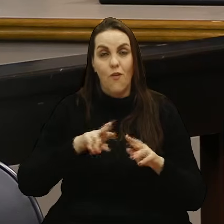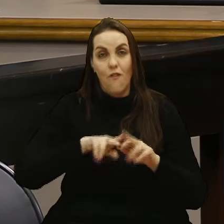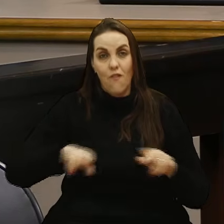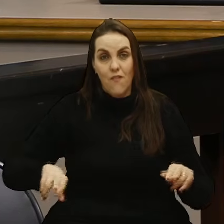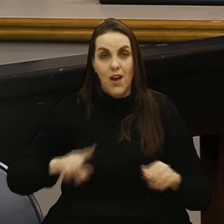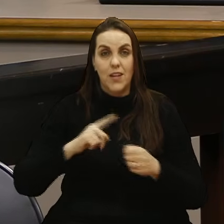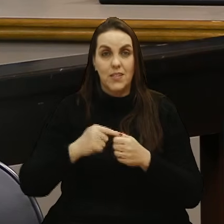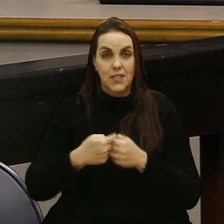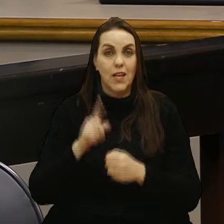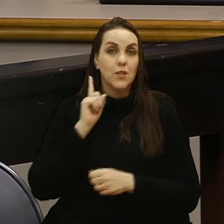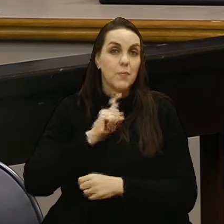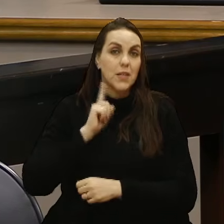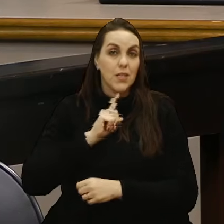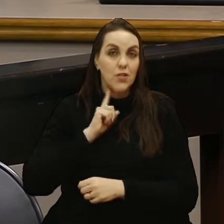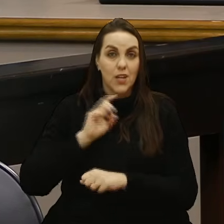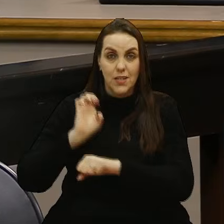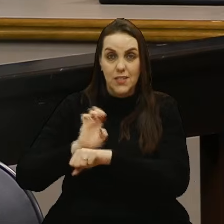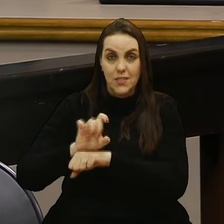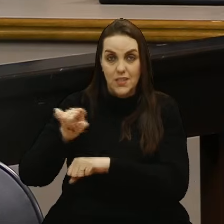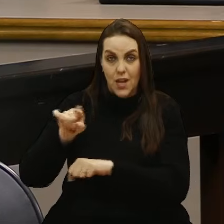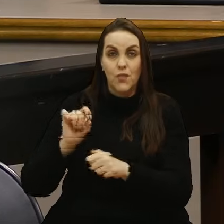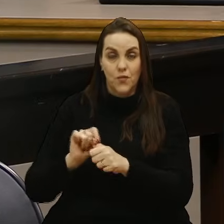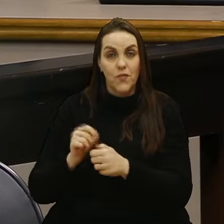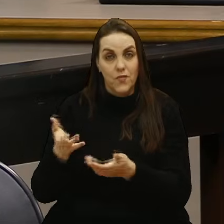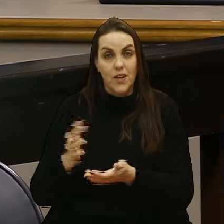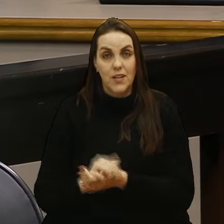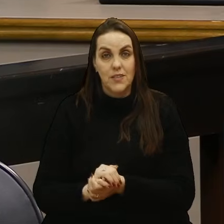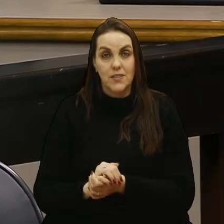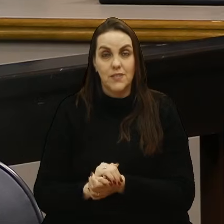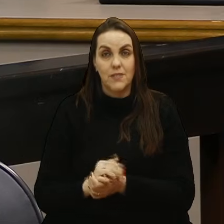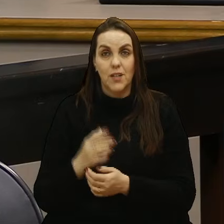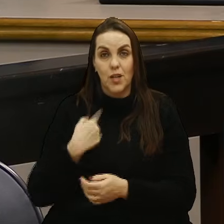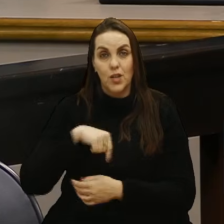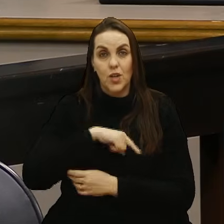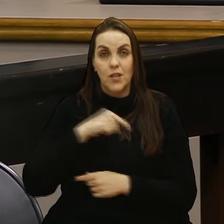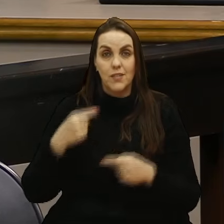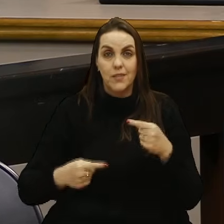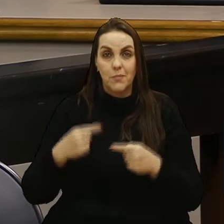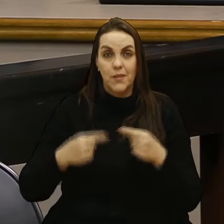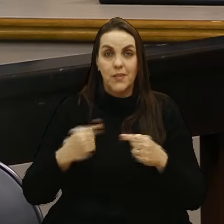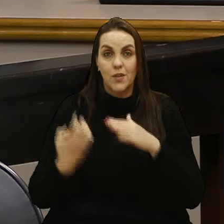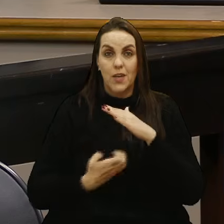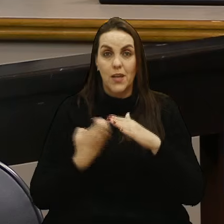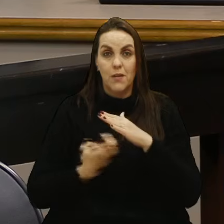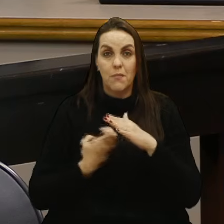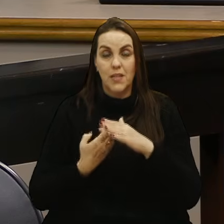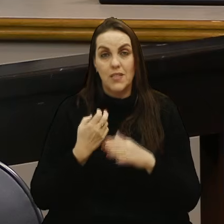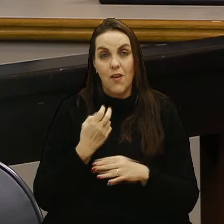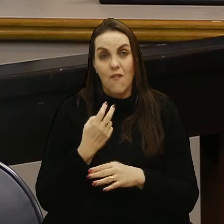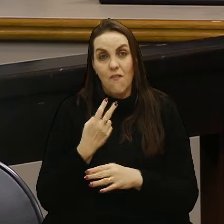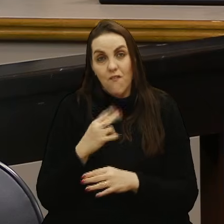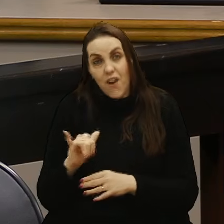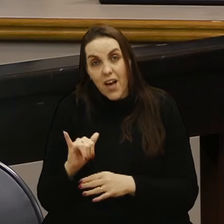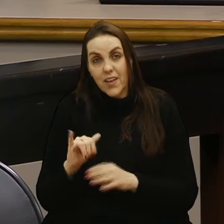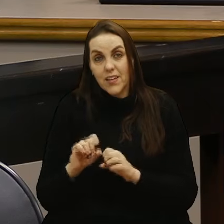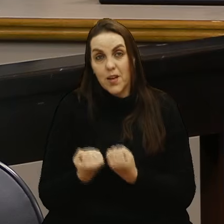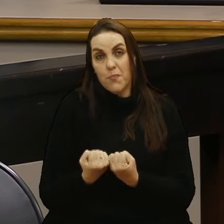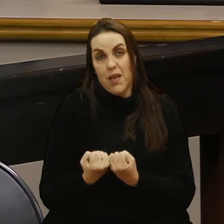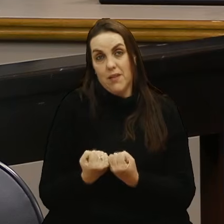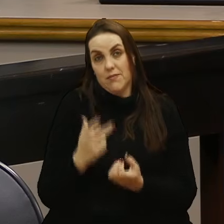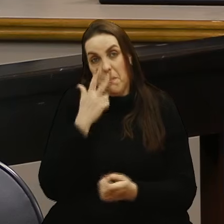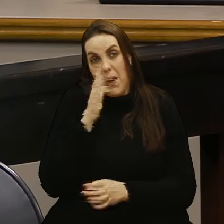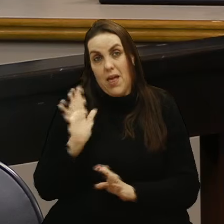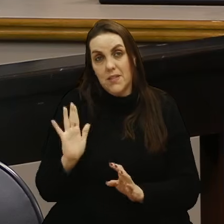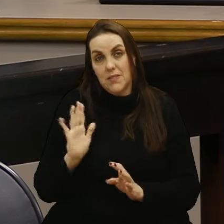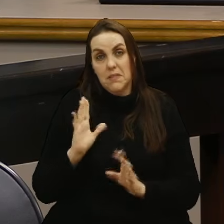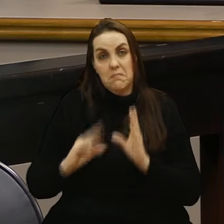Gerais, o estado de Minas Gerais, aqui a gente está debatendo uma empresa que parece que vai quebrar, né, pelo que falam, né. Aqui